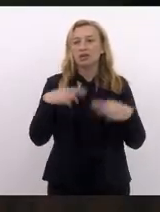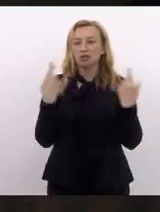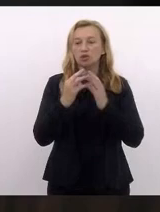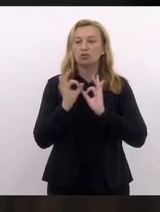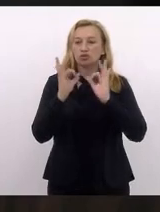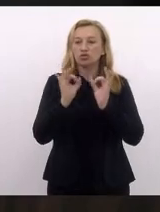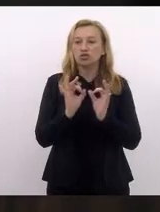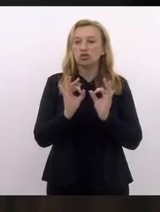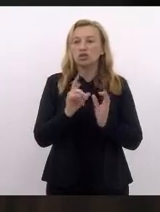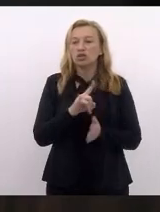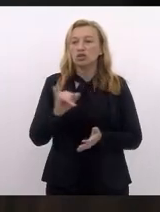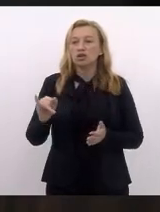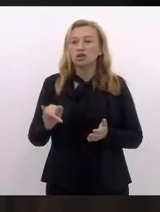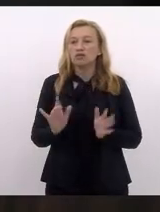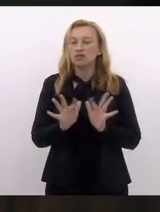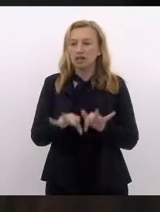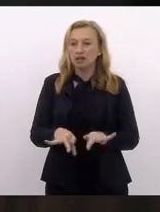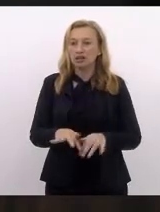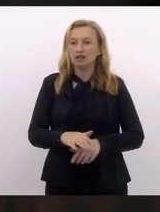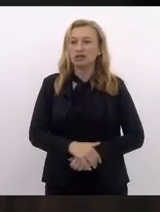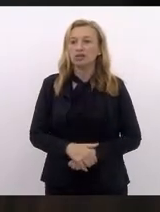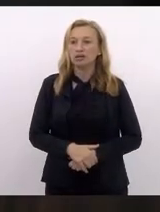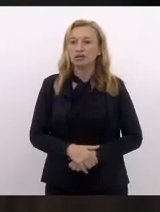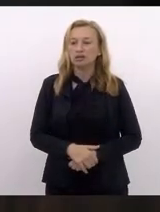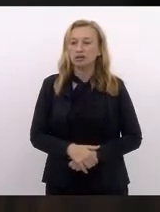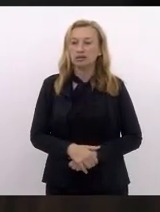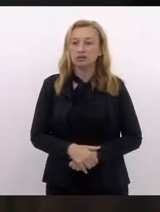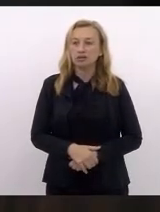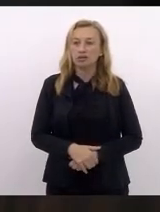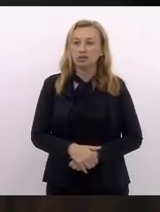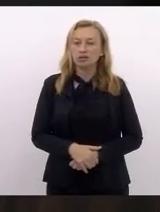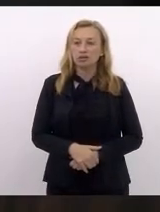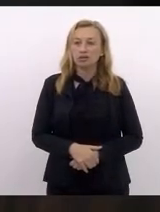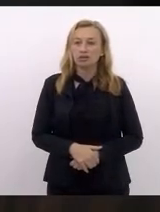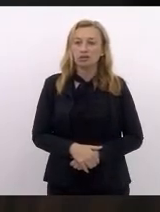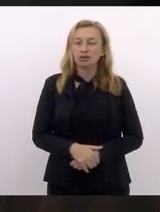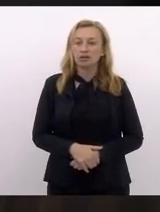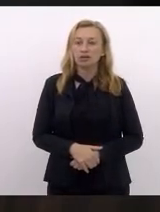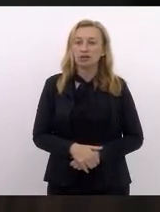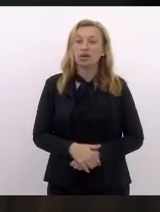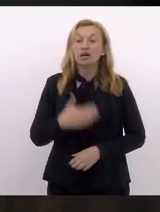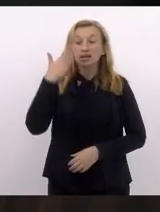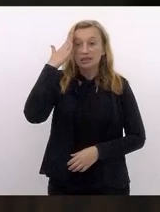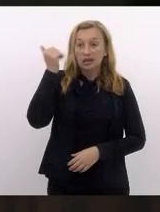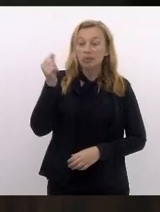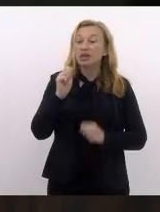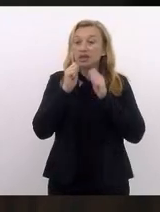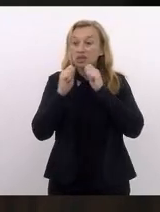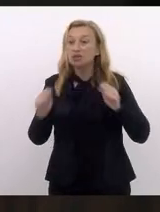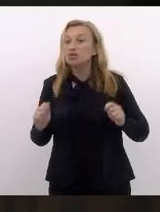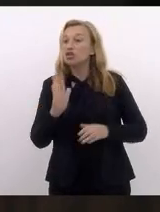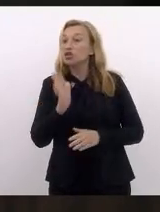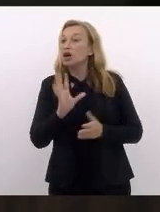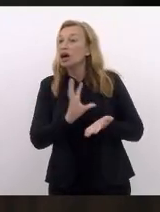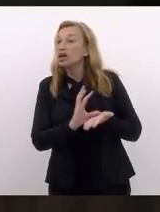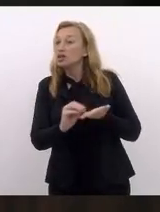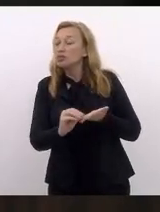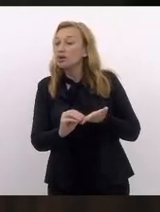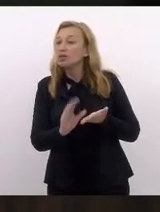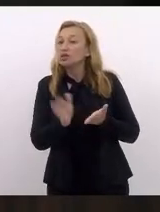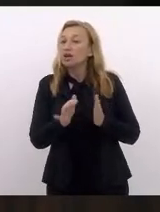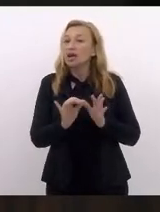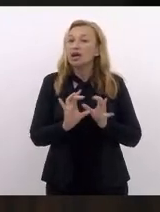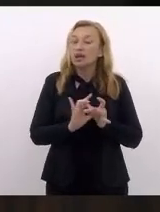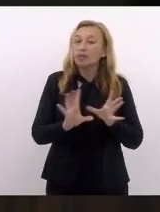Jorge lá do dia mesmo estar em gelada eu quero saber da assessoria se as faltas que nós